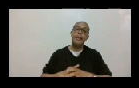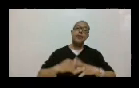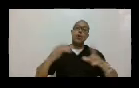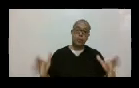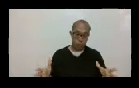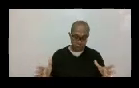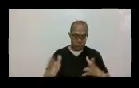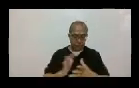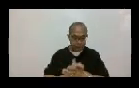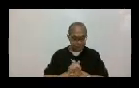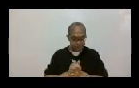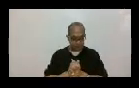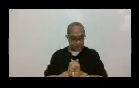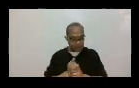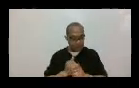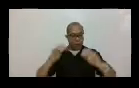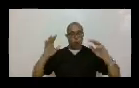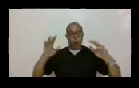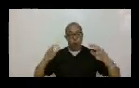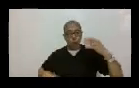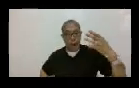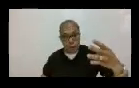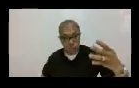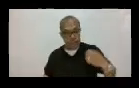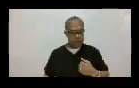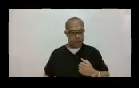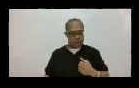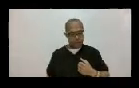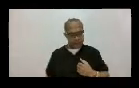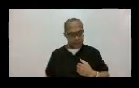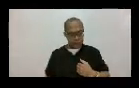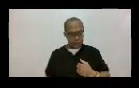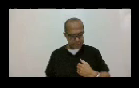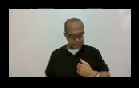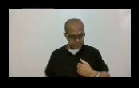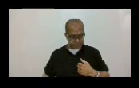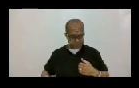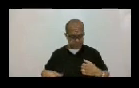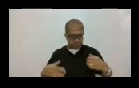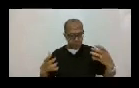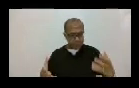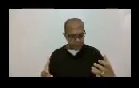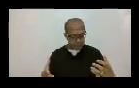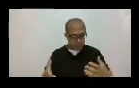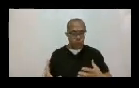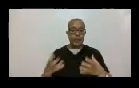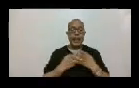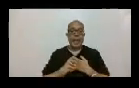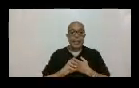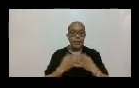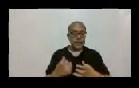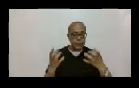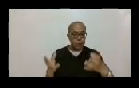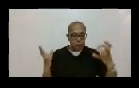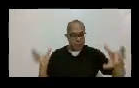e n outros tá então o quarto item que eu quero abordar com senhores qual é